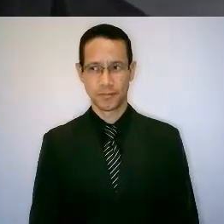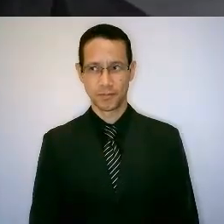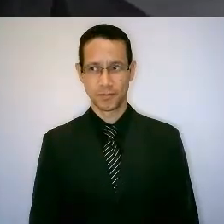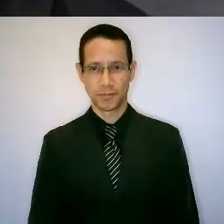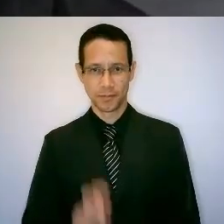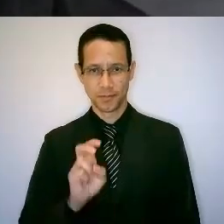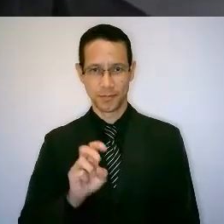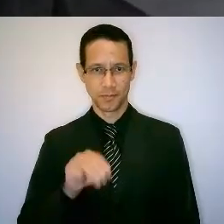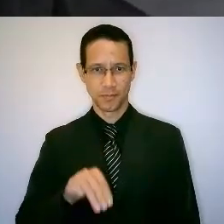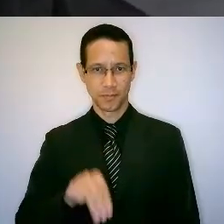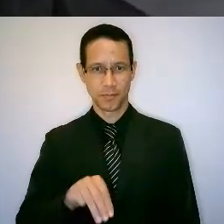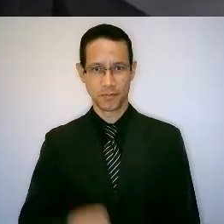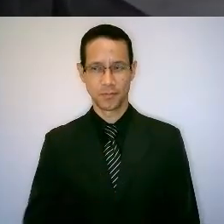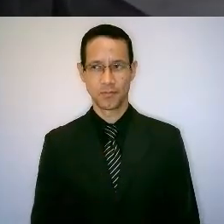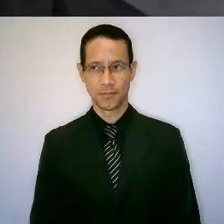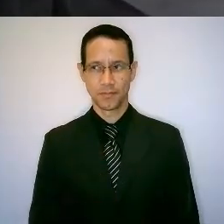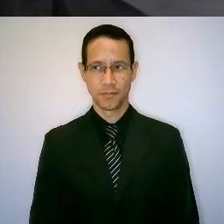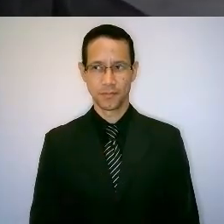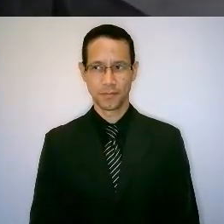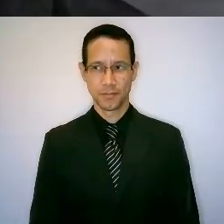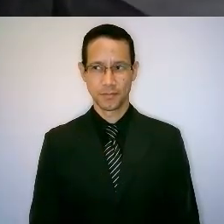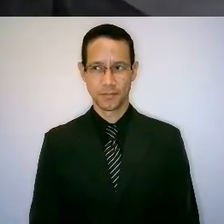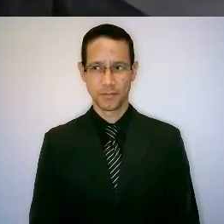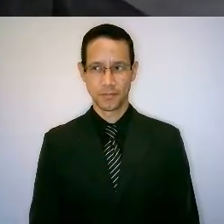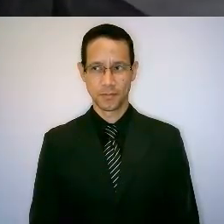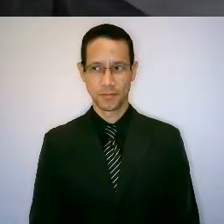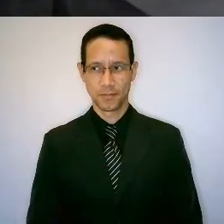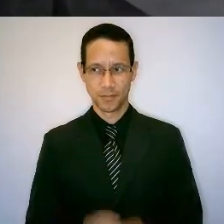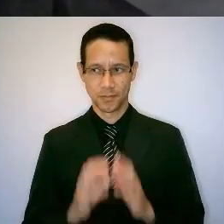minutos e feito